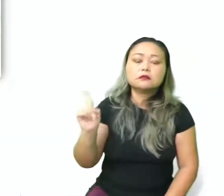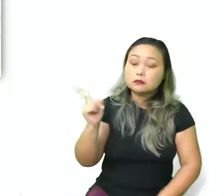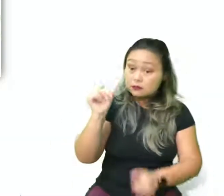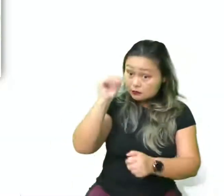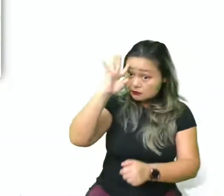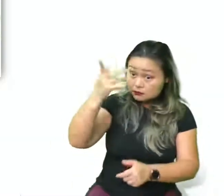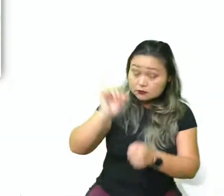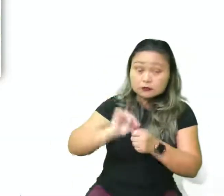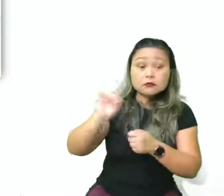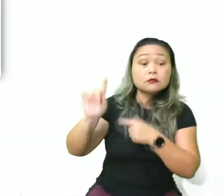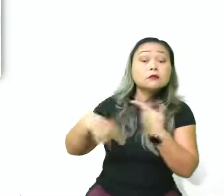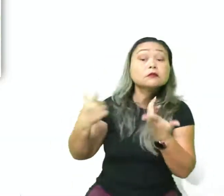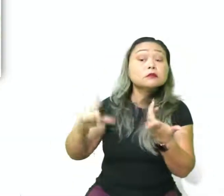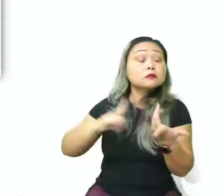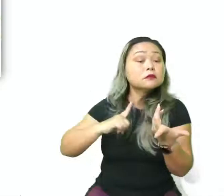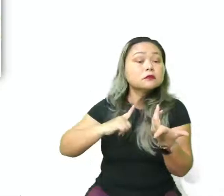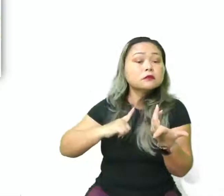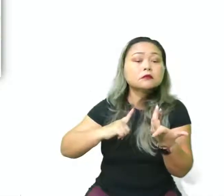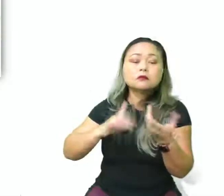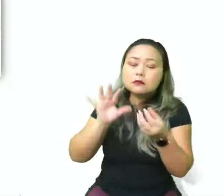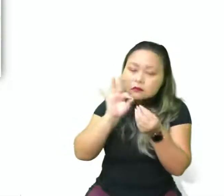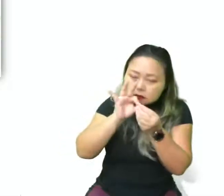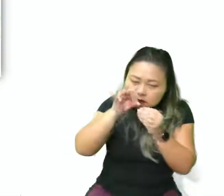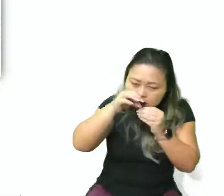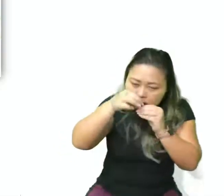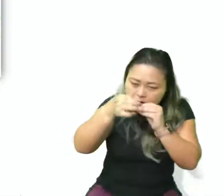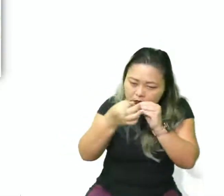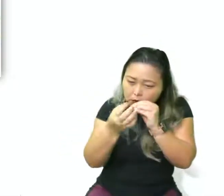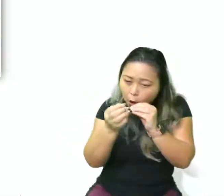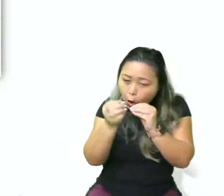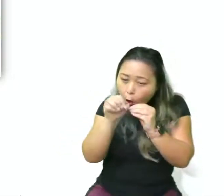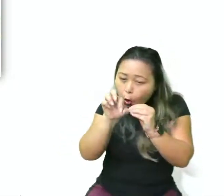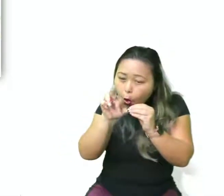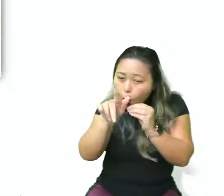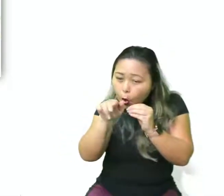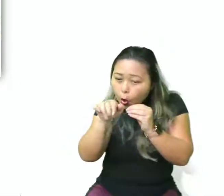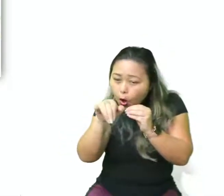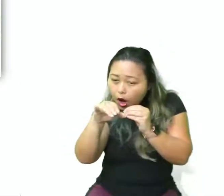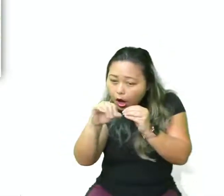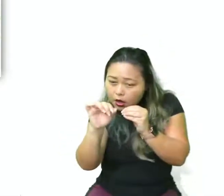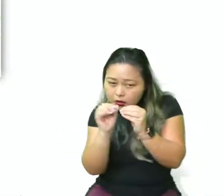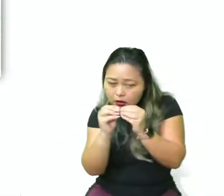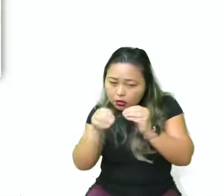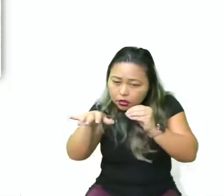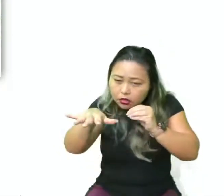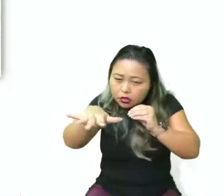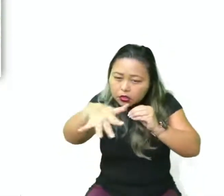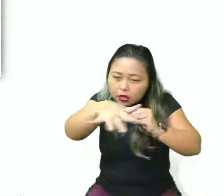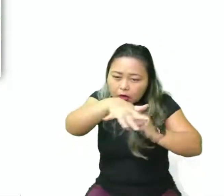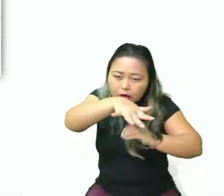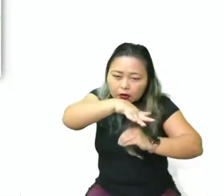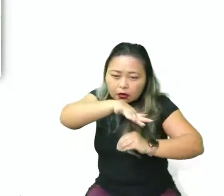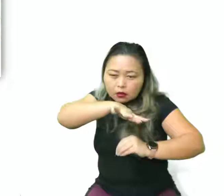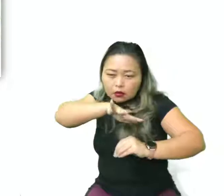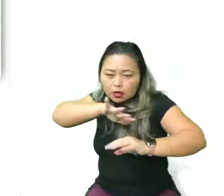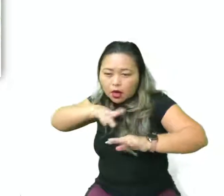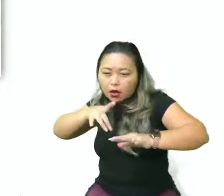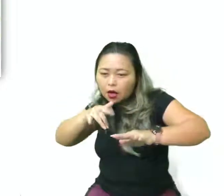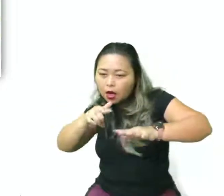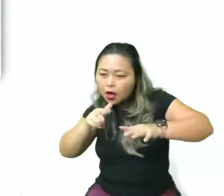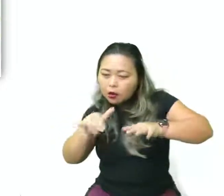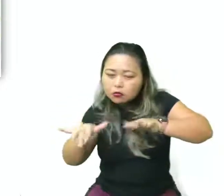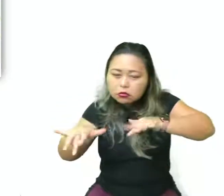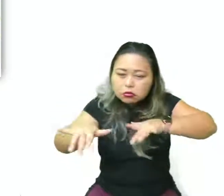essa teoria, o que tinha ali? Algumas partículas orgânicas dispersas nesse corpo hídrico, né, na